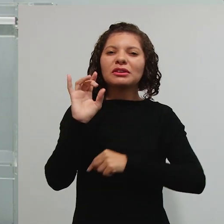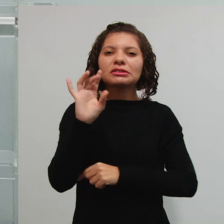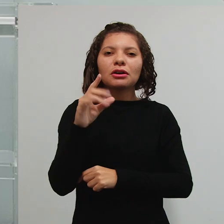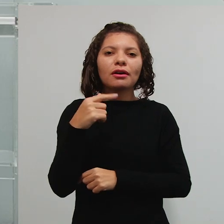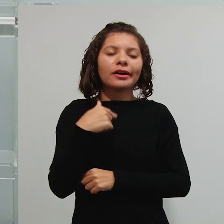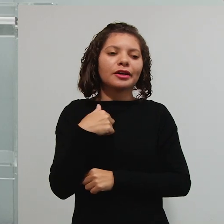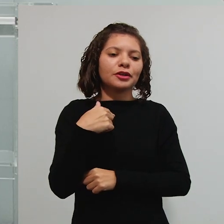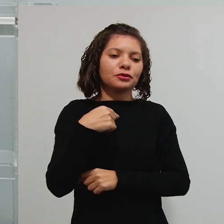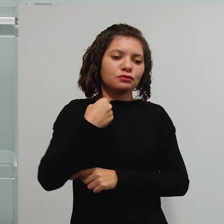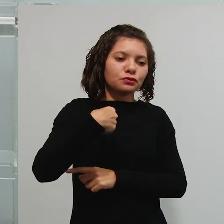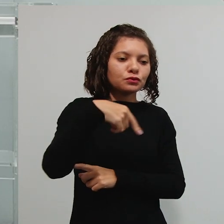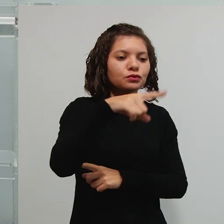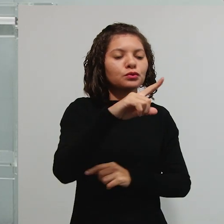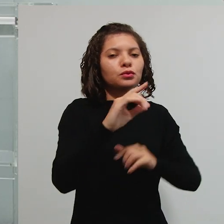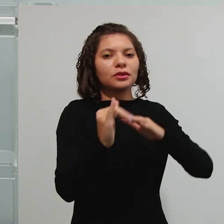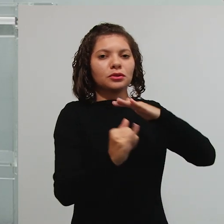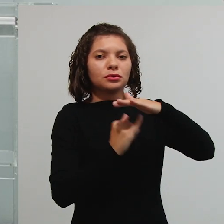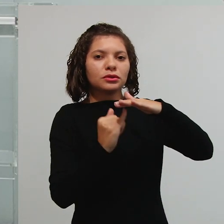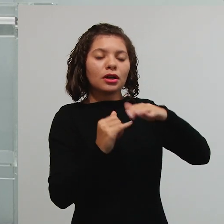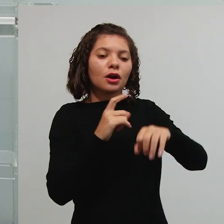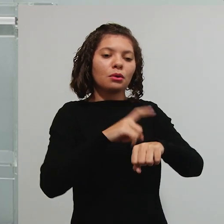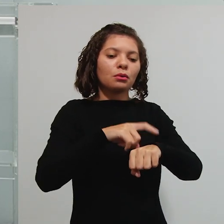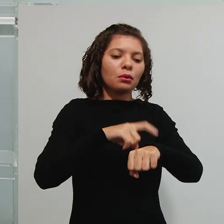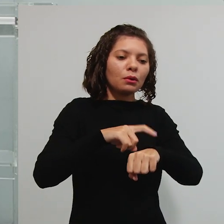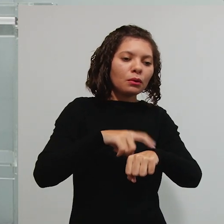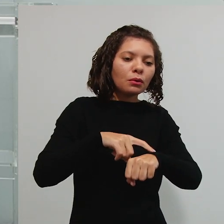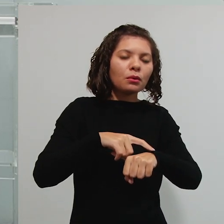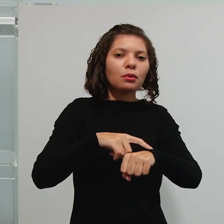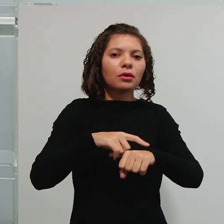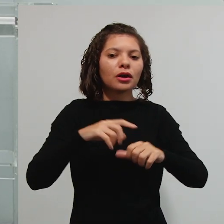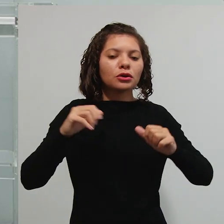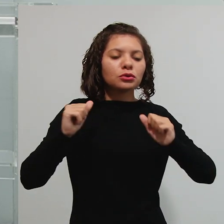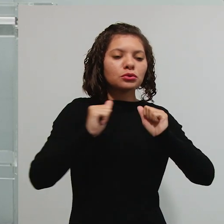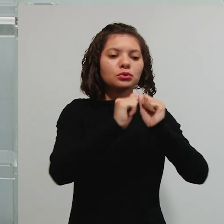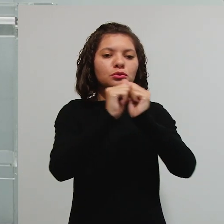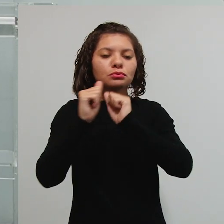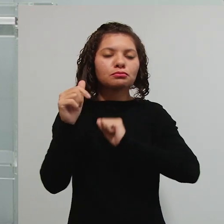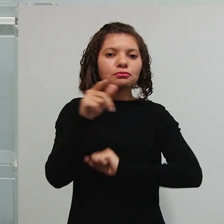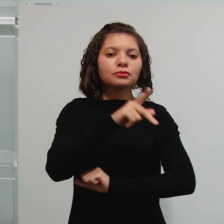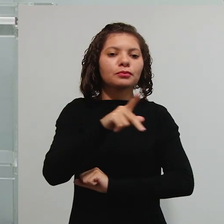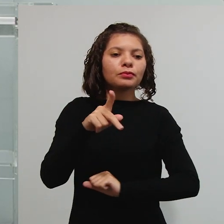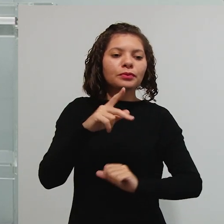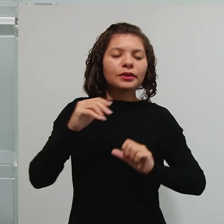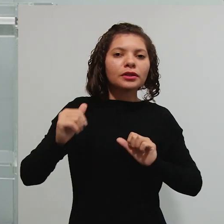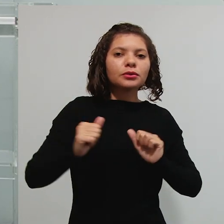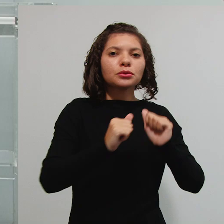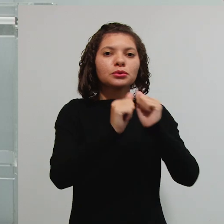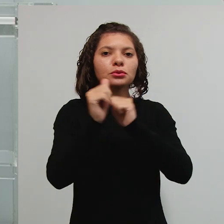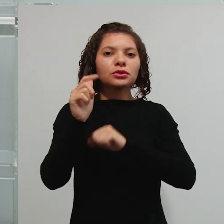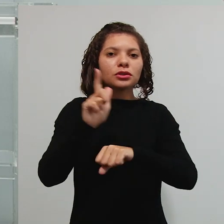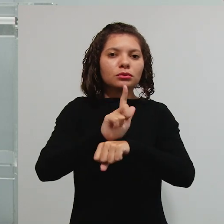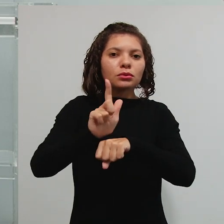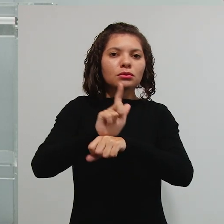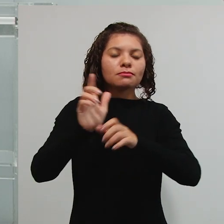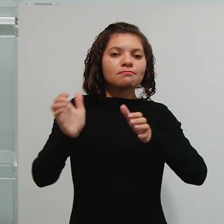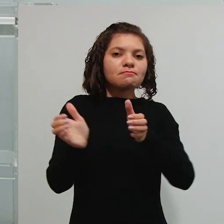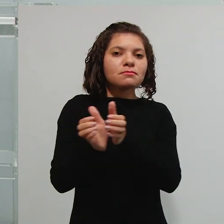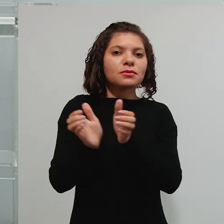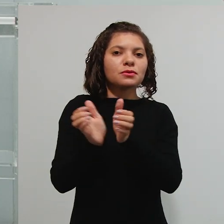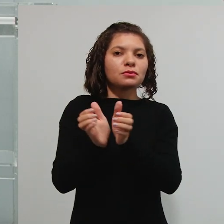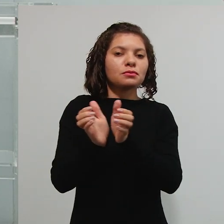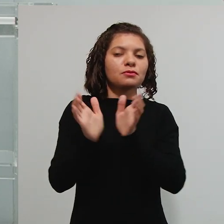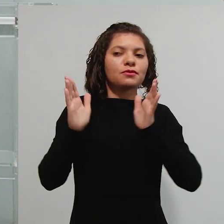na instituição tal, a tal hora, reuniu tantos professores ou tantos gestores, né, no grupo focal. A